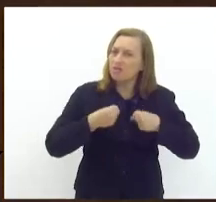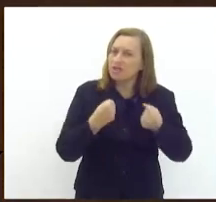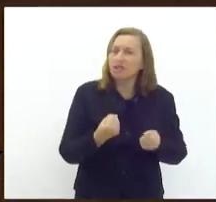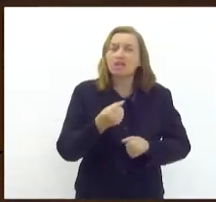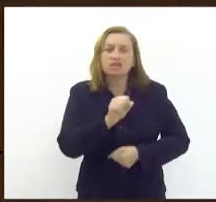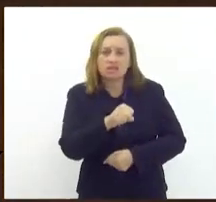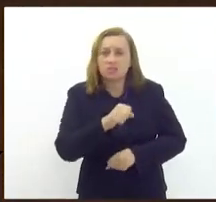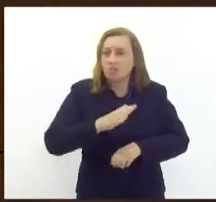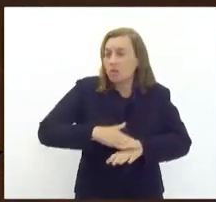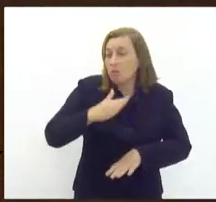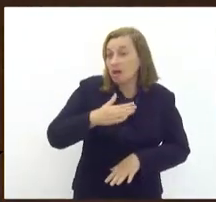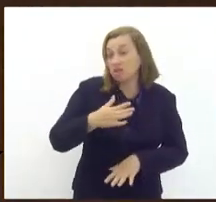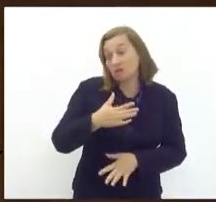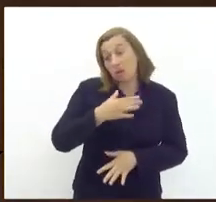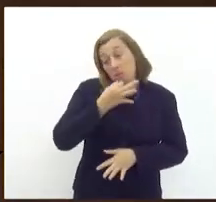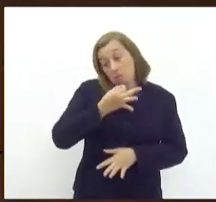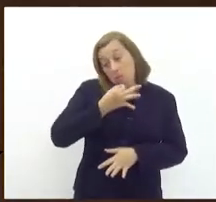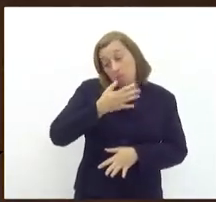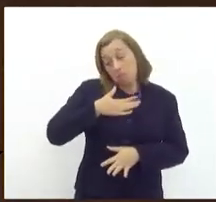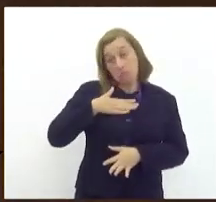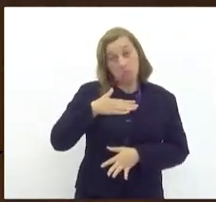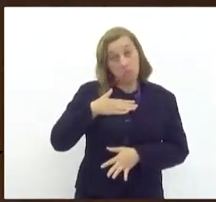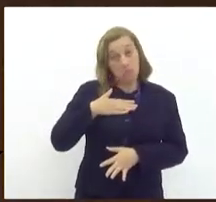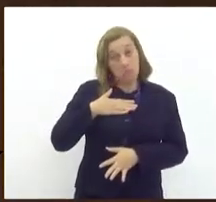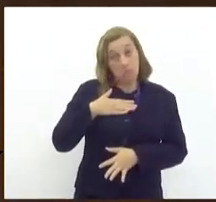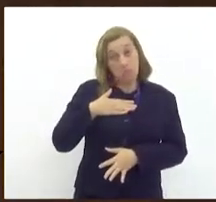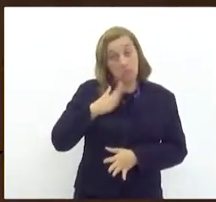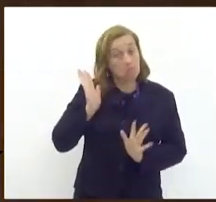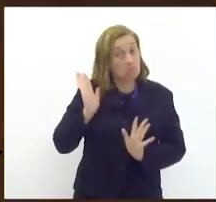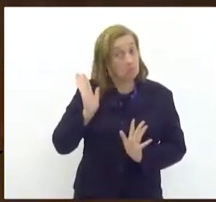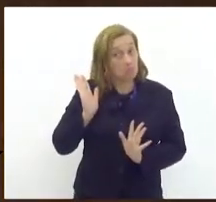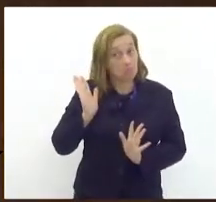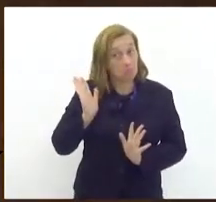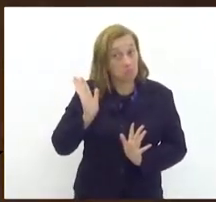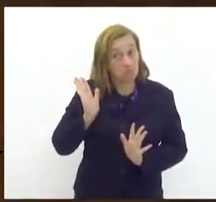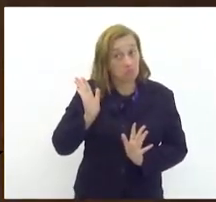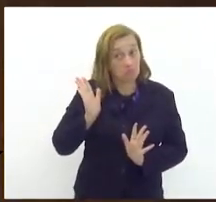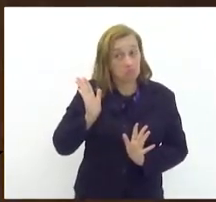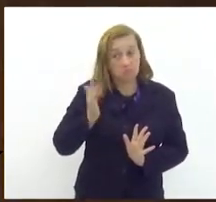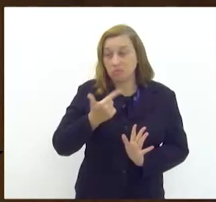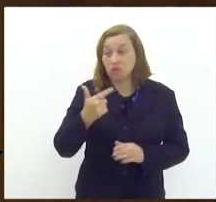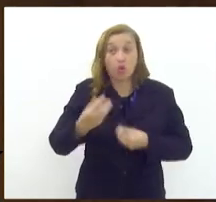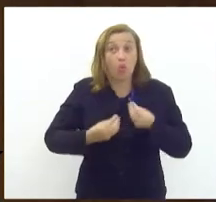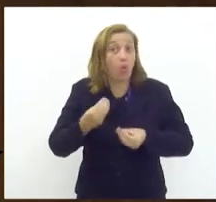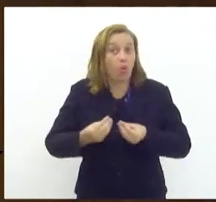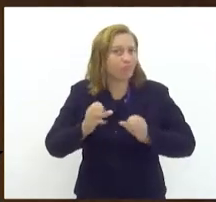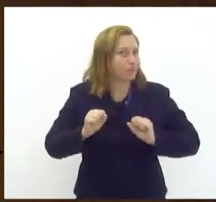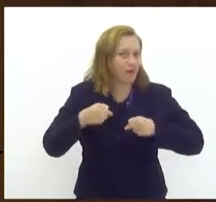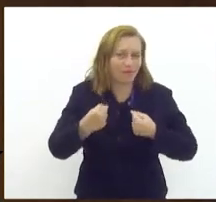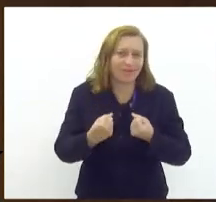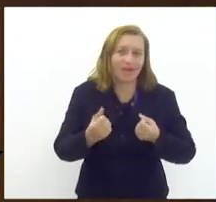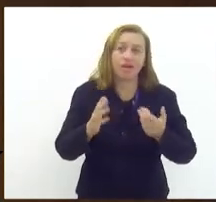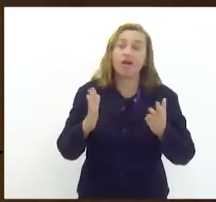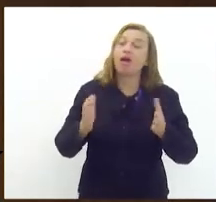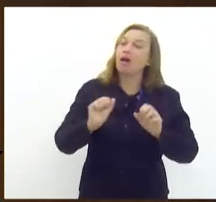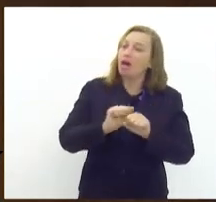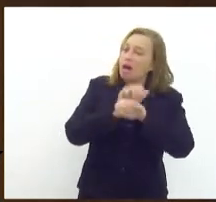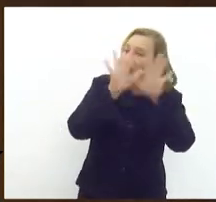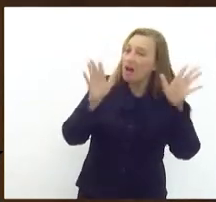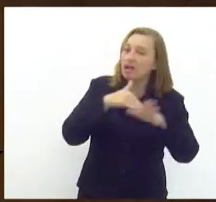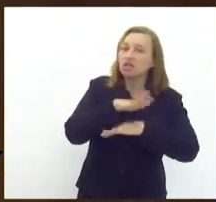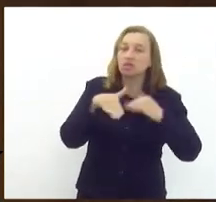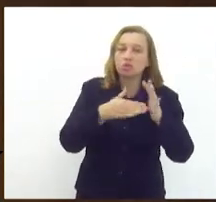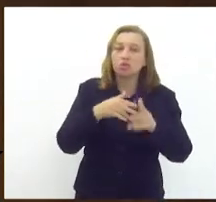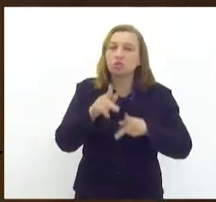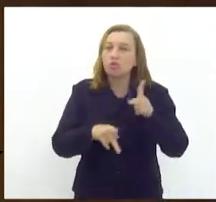por mais que na minha concepção é algo absolutamente indefensável é claro que toda a população